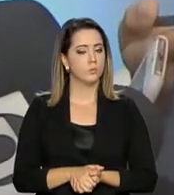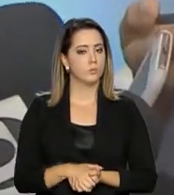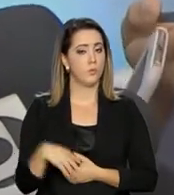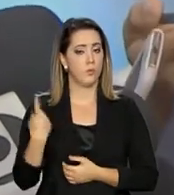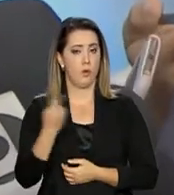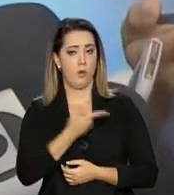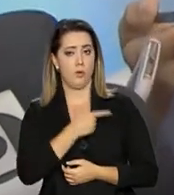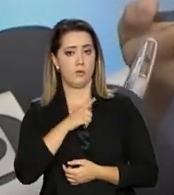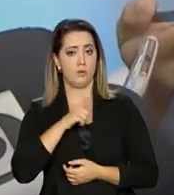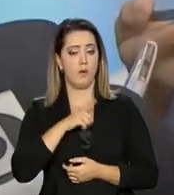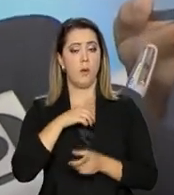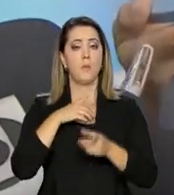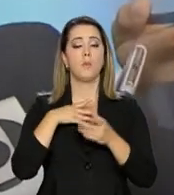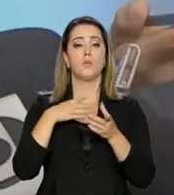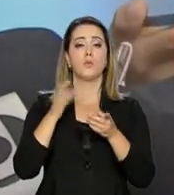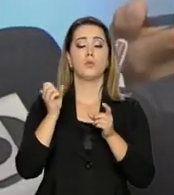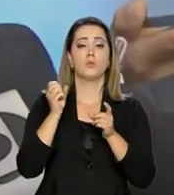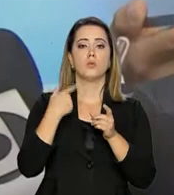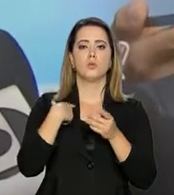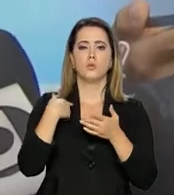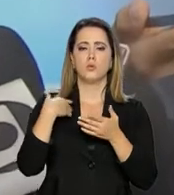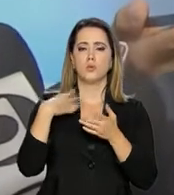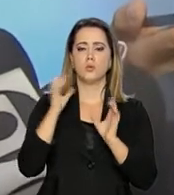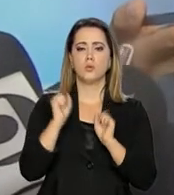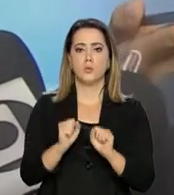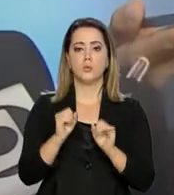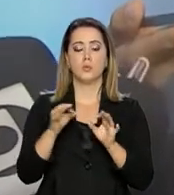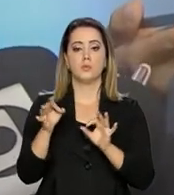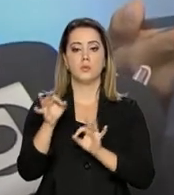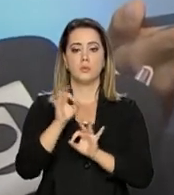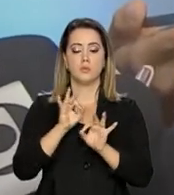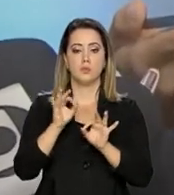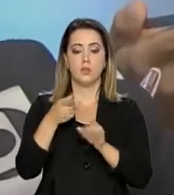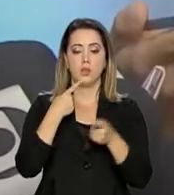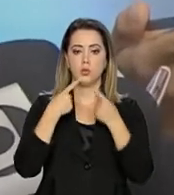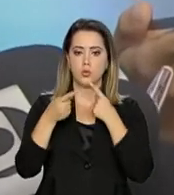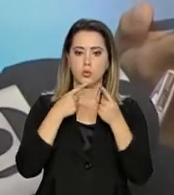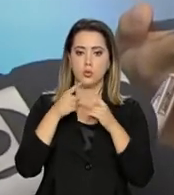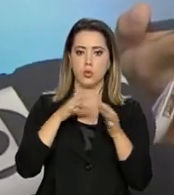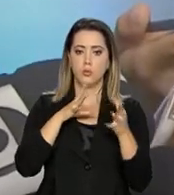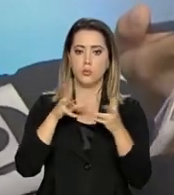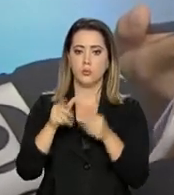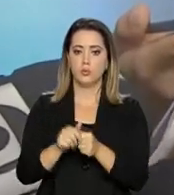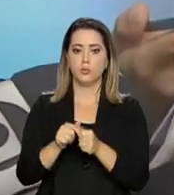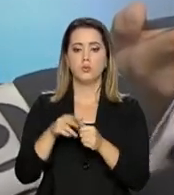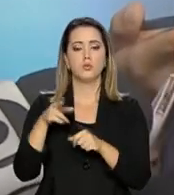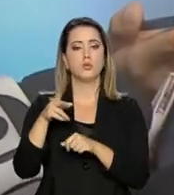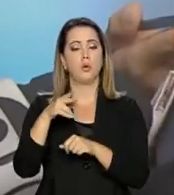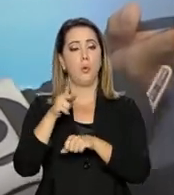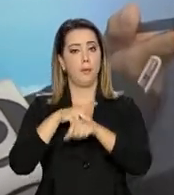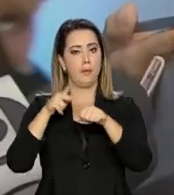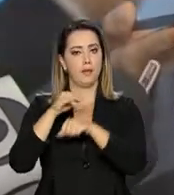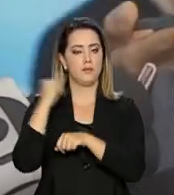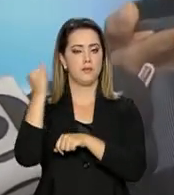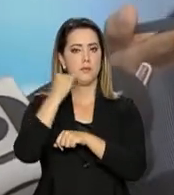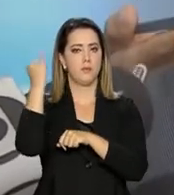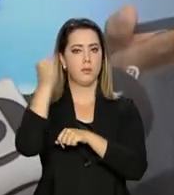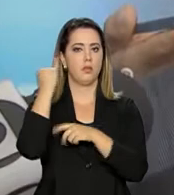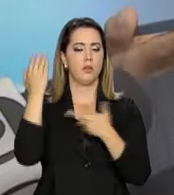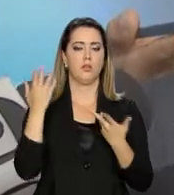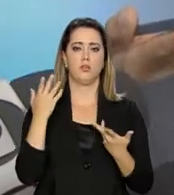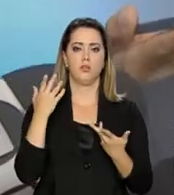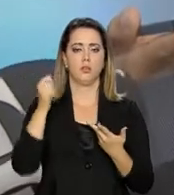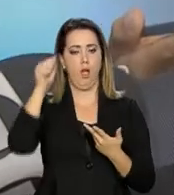reunindo países dessa natureza desse porte e dessa importância na áfrica